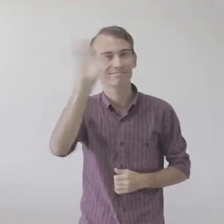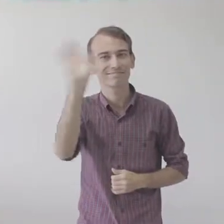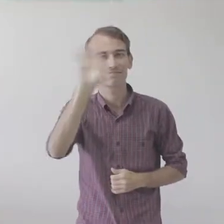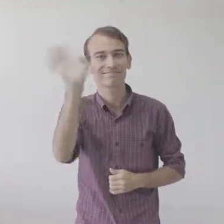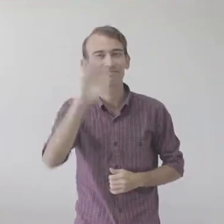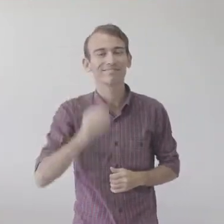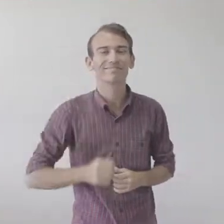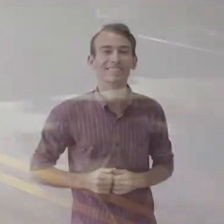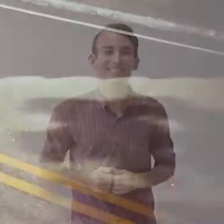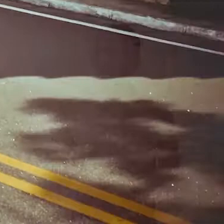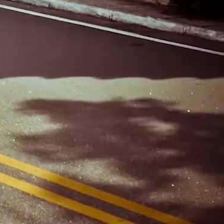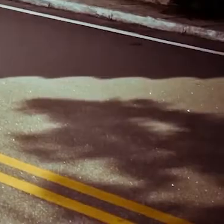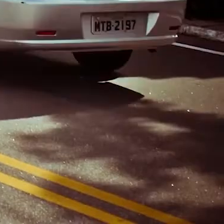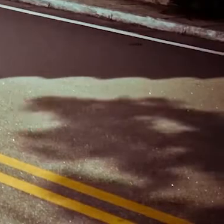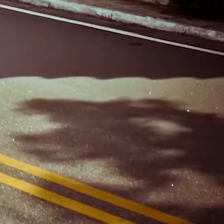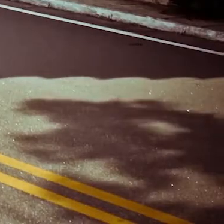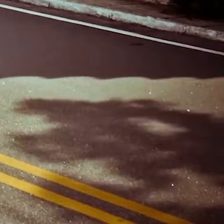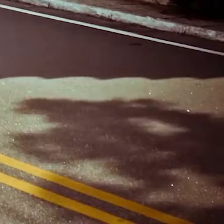a próxima